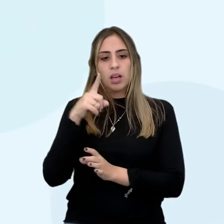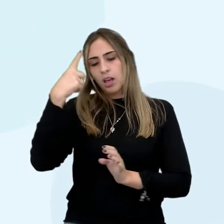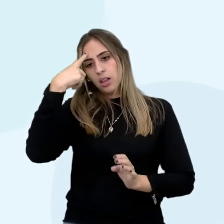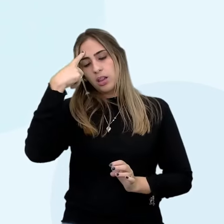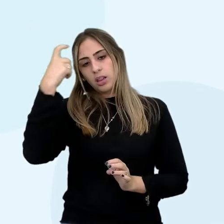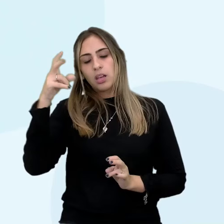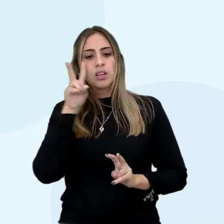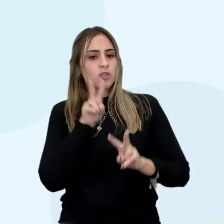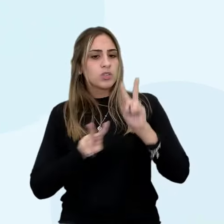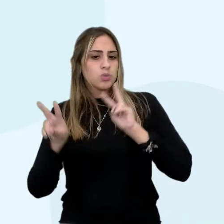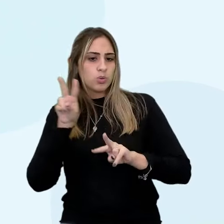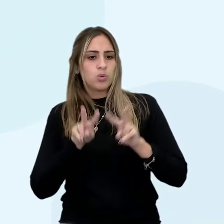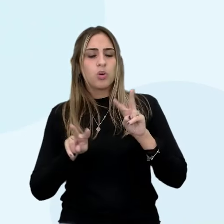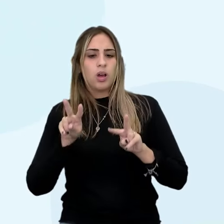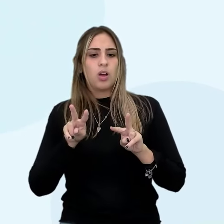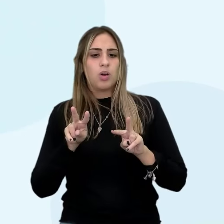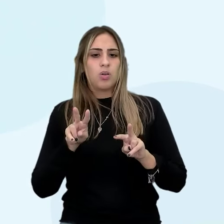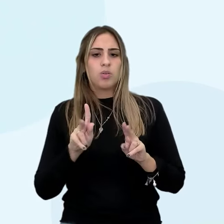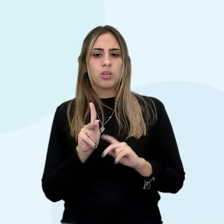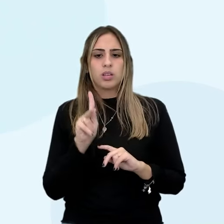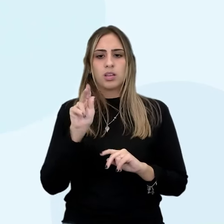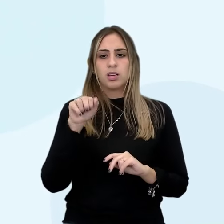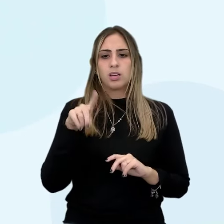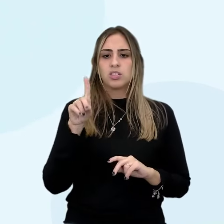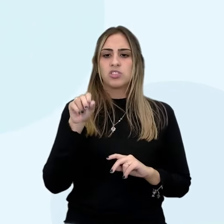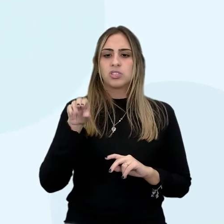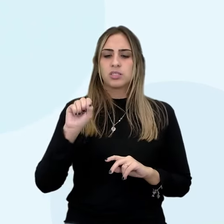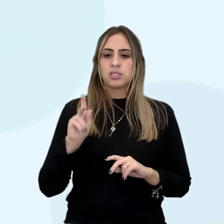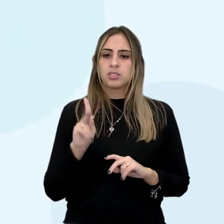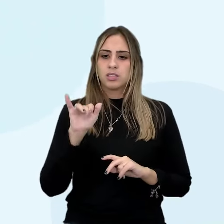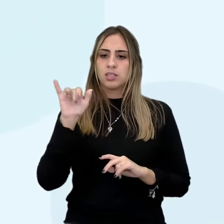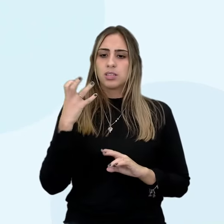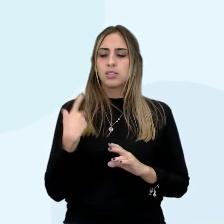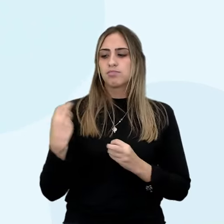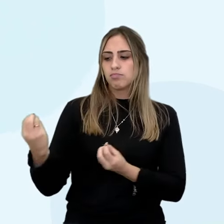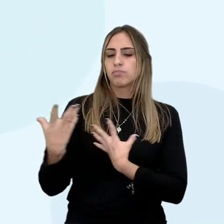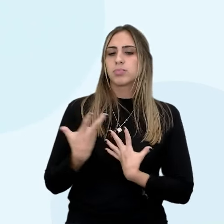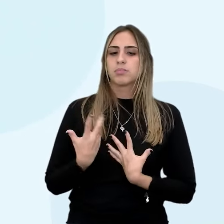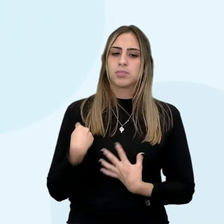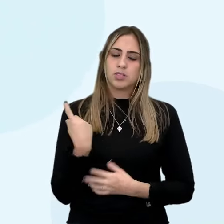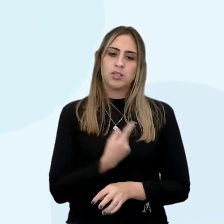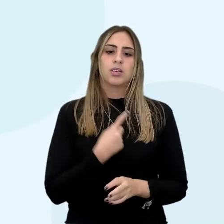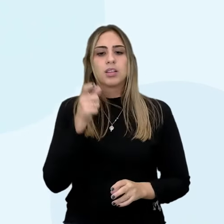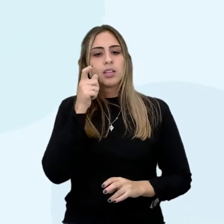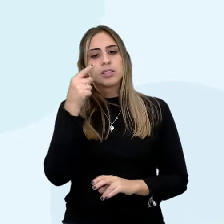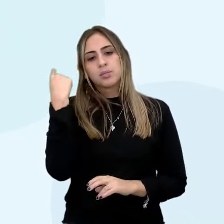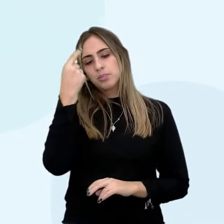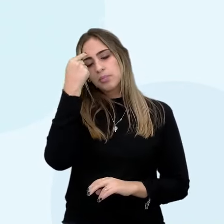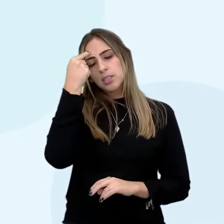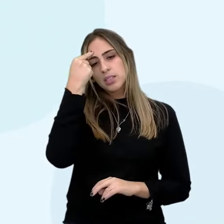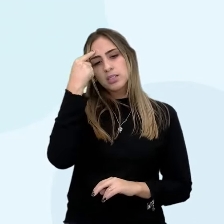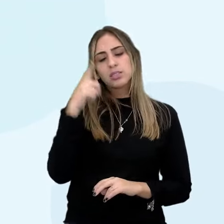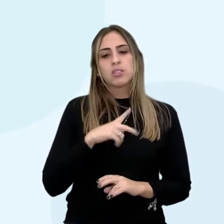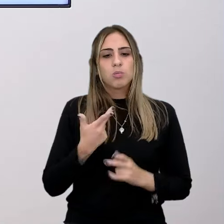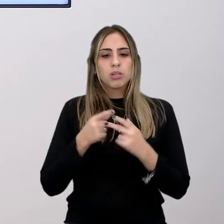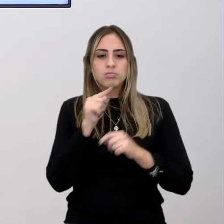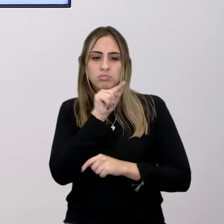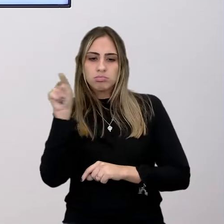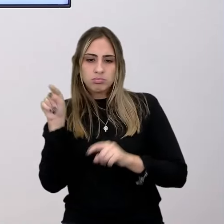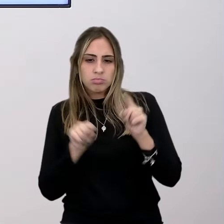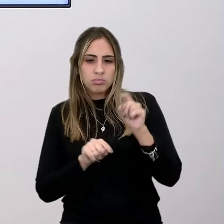ideia visual que o kandisky que se passar para gente a música interessante pensar que existem até algumas linhas